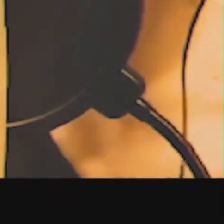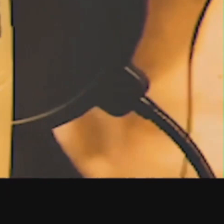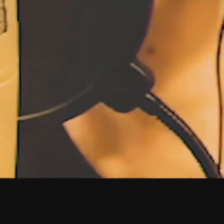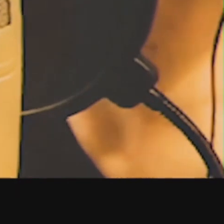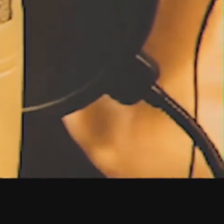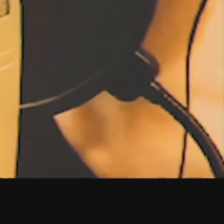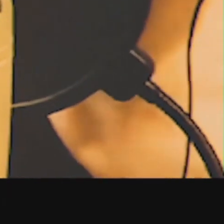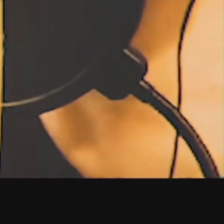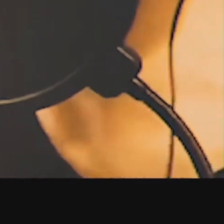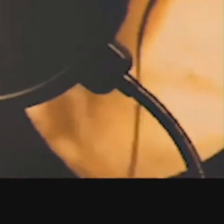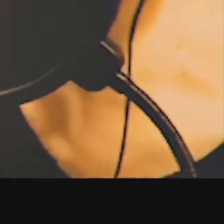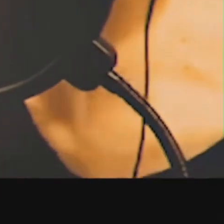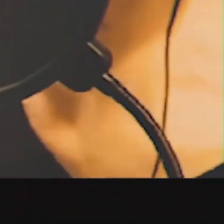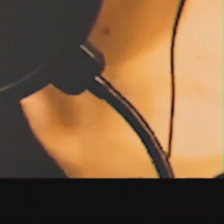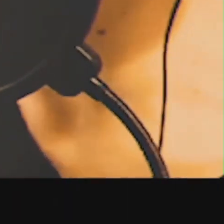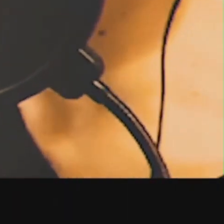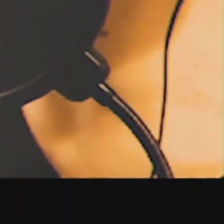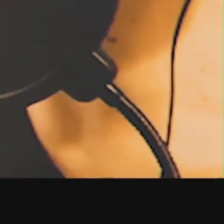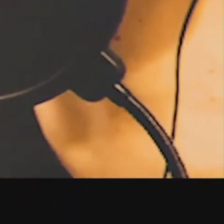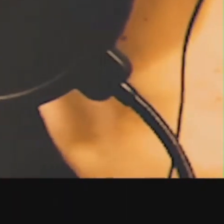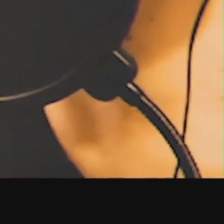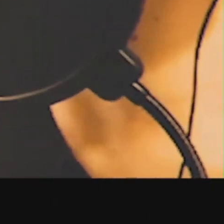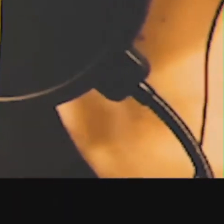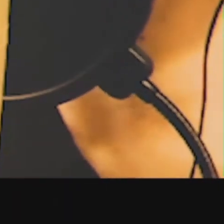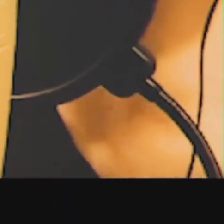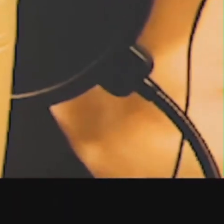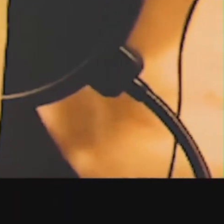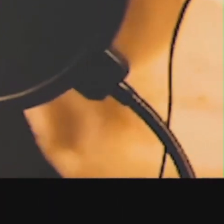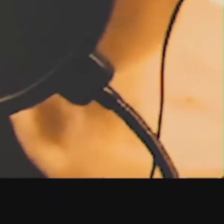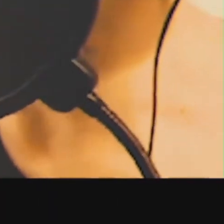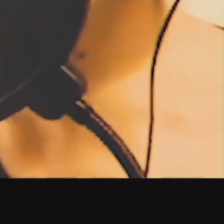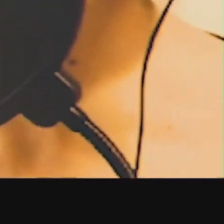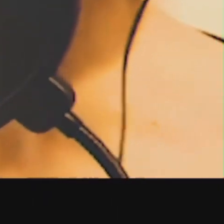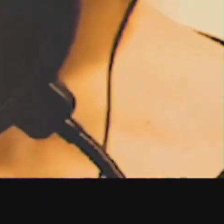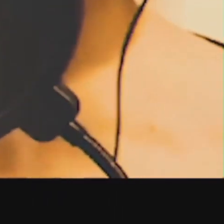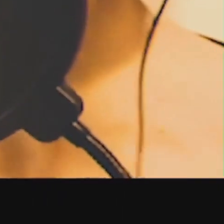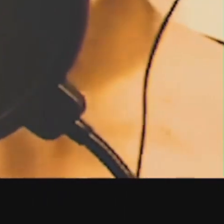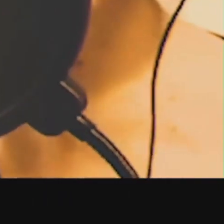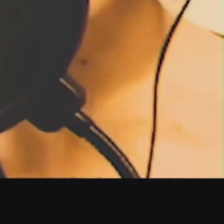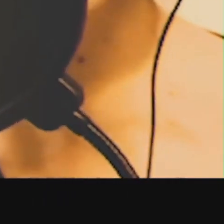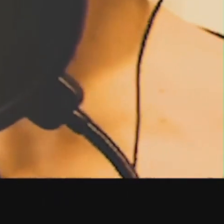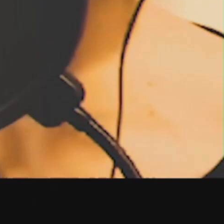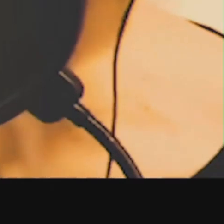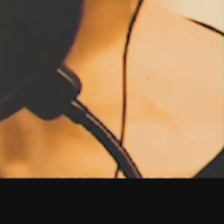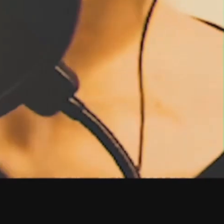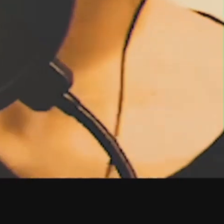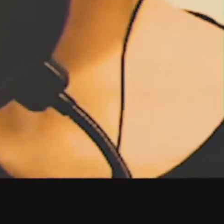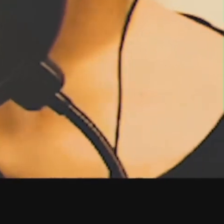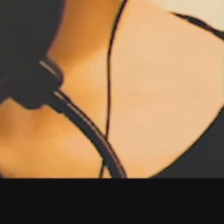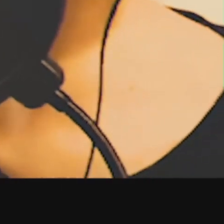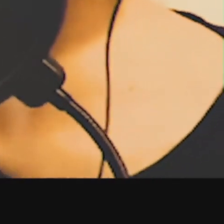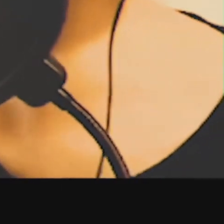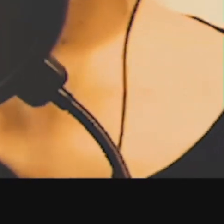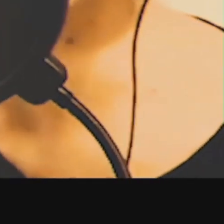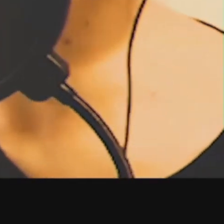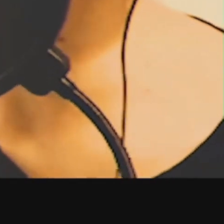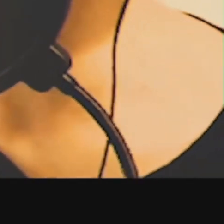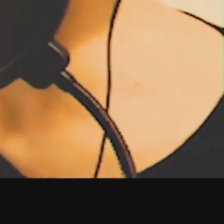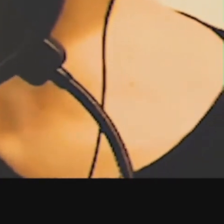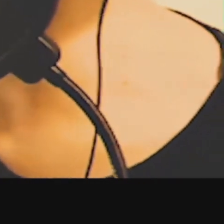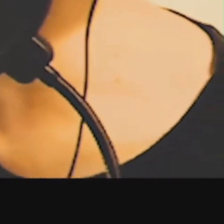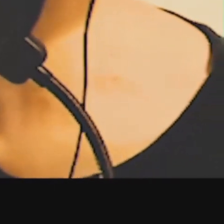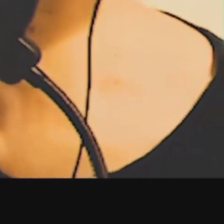pedaços. Sentimentos vêm e vão a todo momento. E desde então lembro dos meus pensamentos. Quero te lembrar que você não está sozinho. Vou por todo